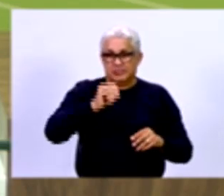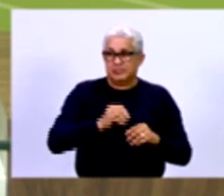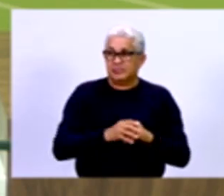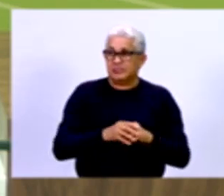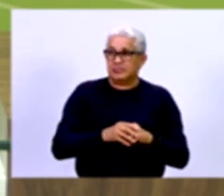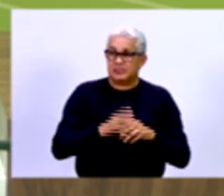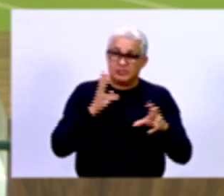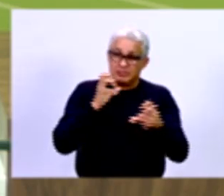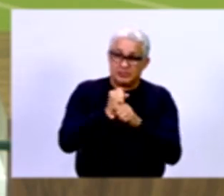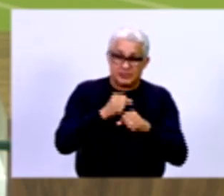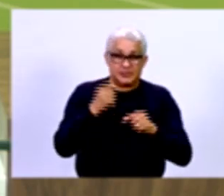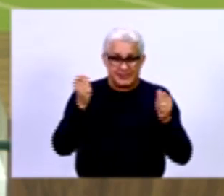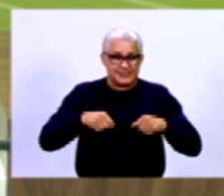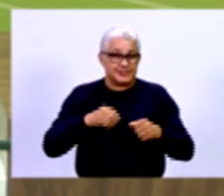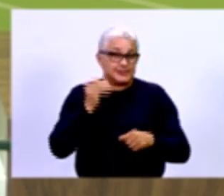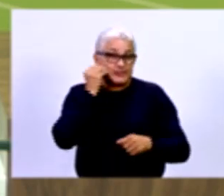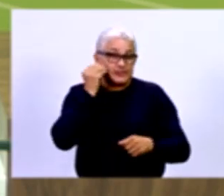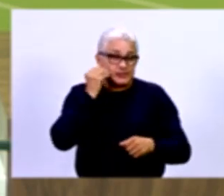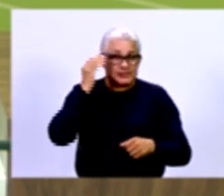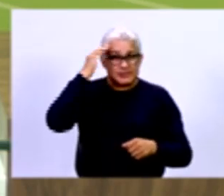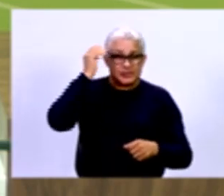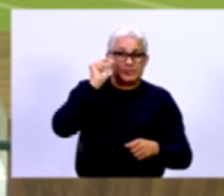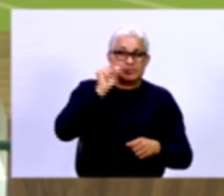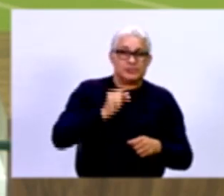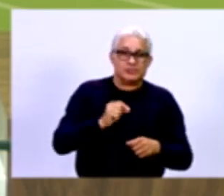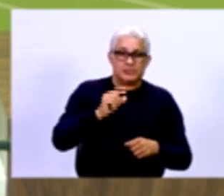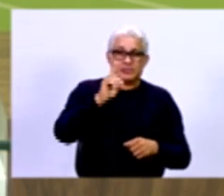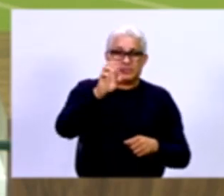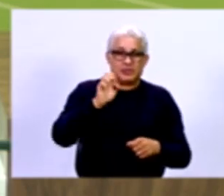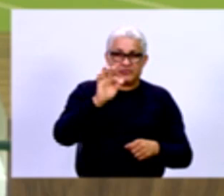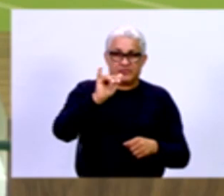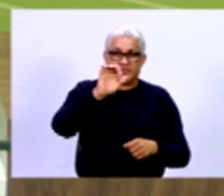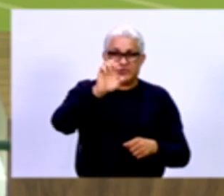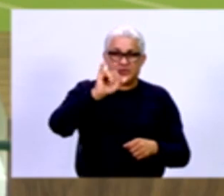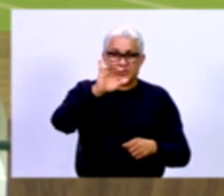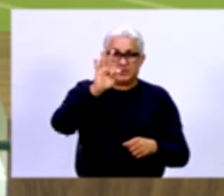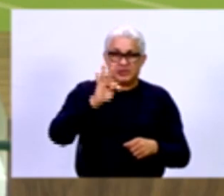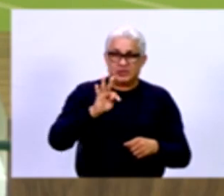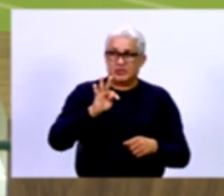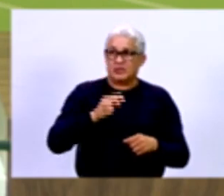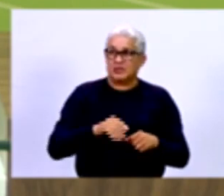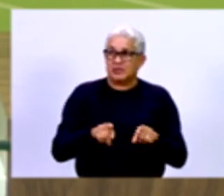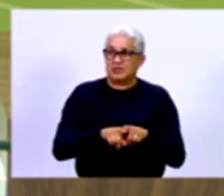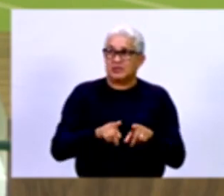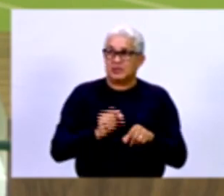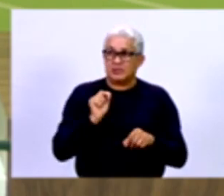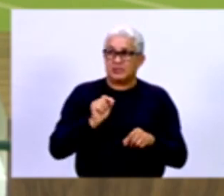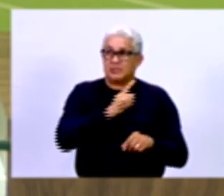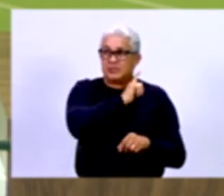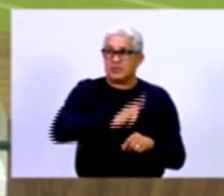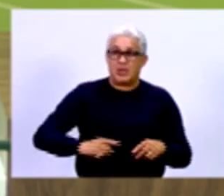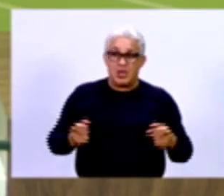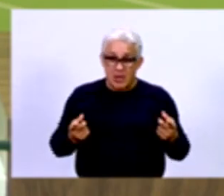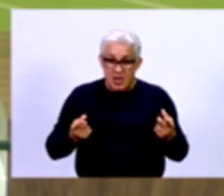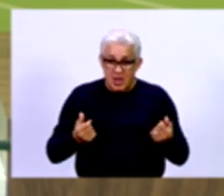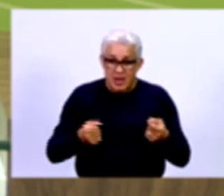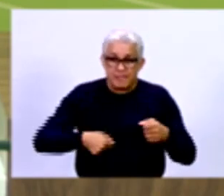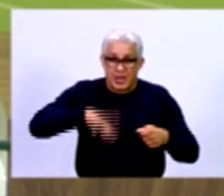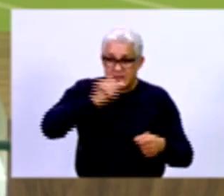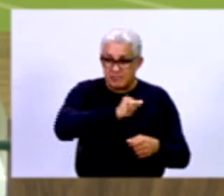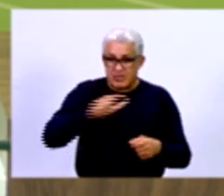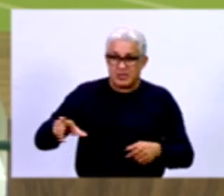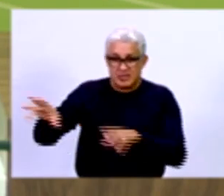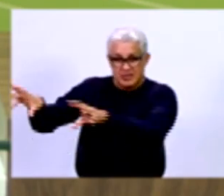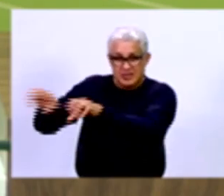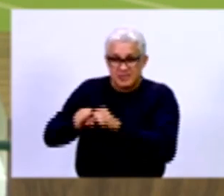tópico para a gente tentar entender o que são esses déficits orçamentários. Nada mais é do que quando o governo gasta mais do que